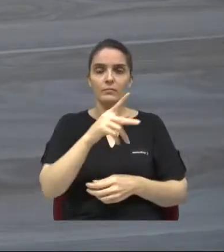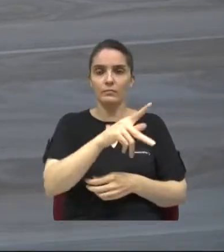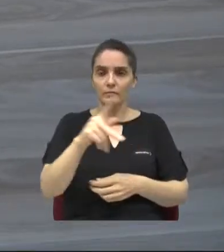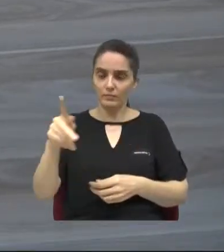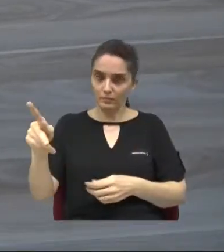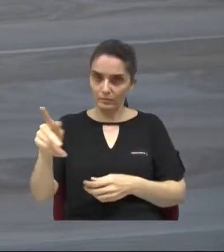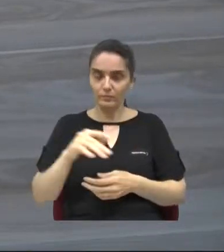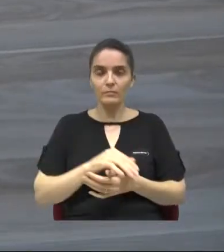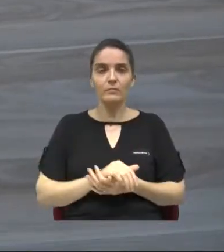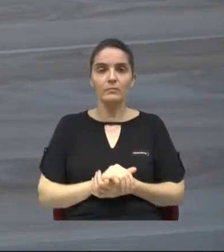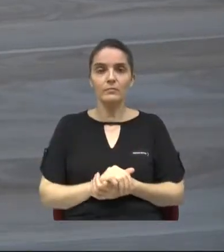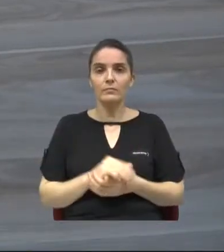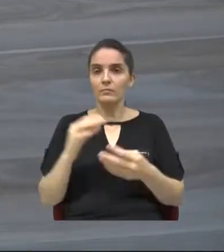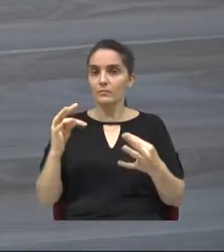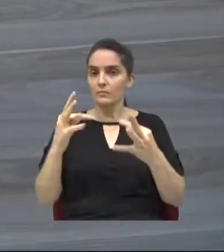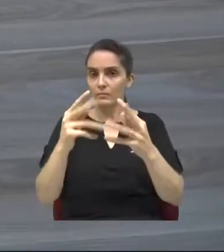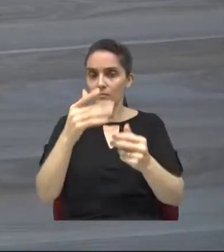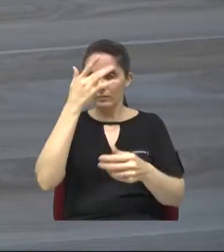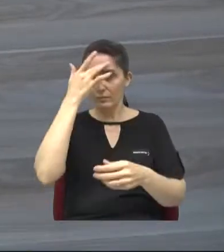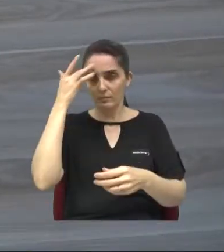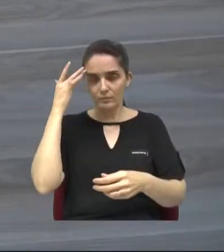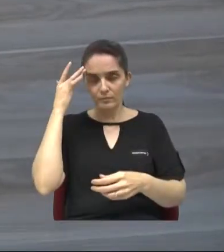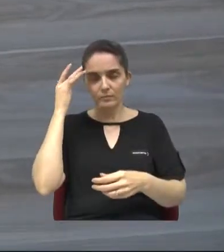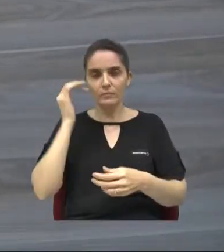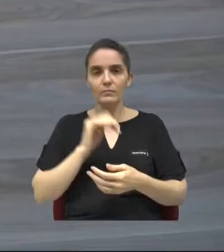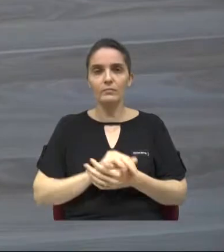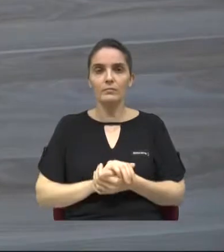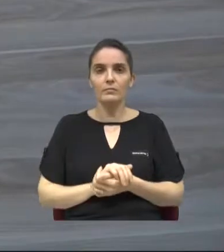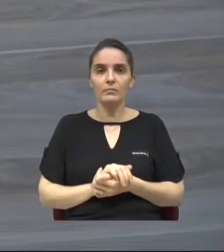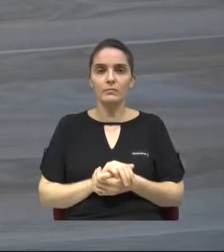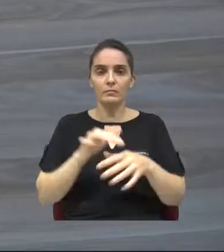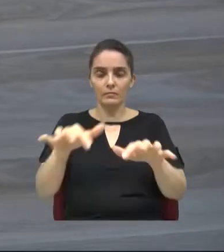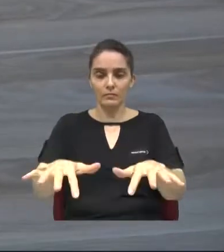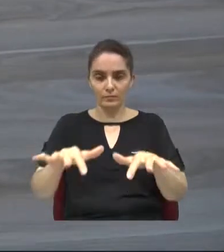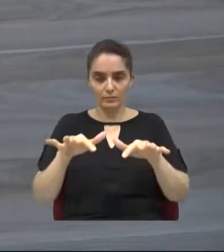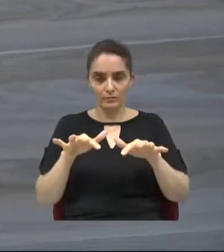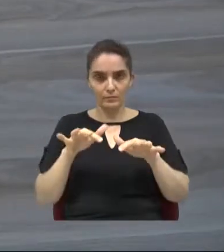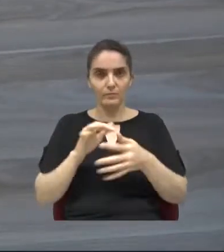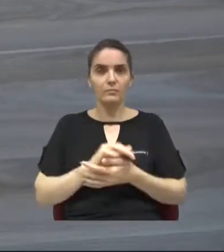presidente, a todas as pessoas que fazem parte desse auditório.